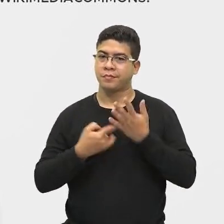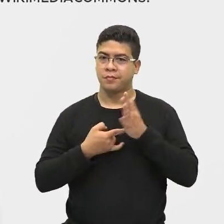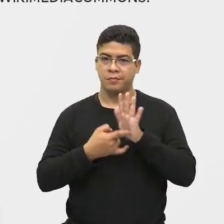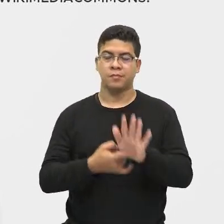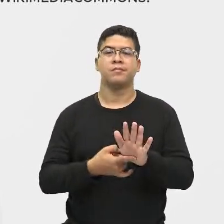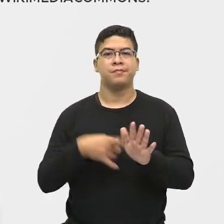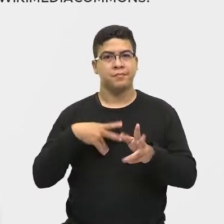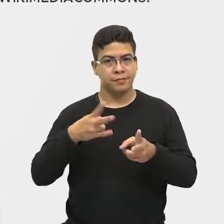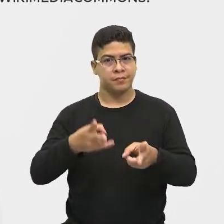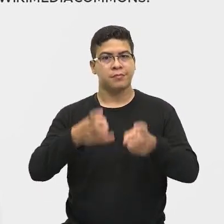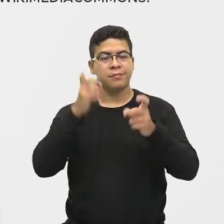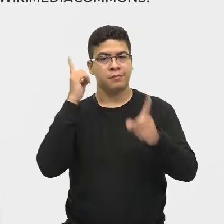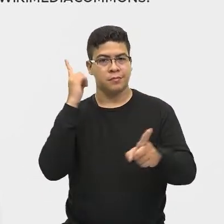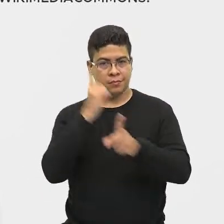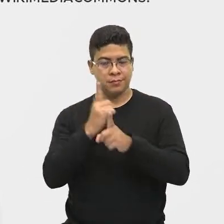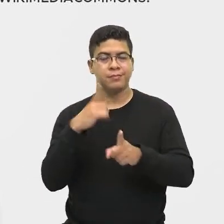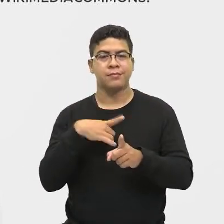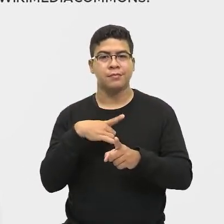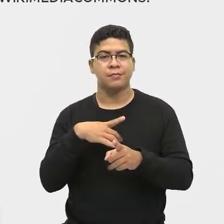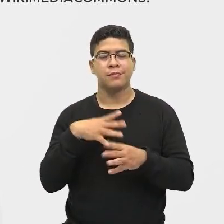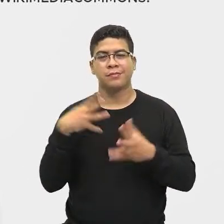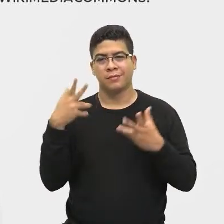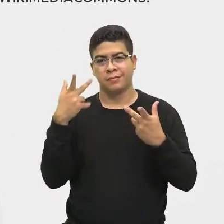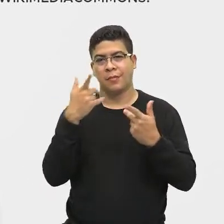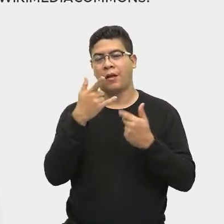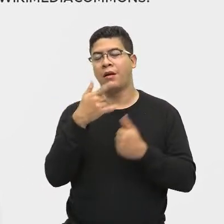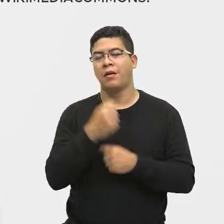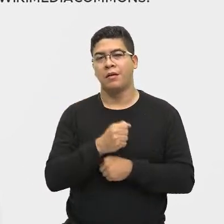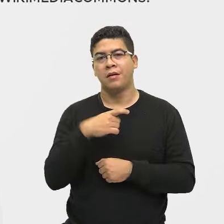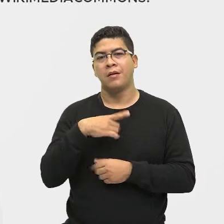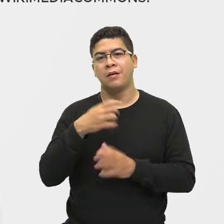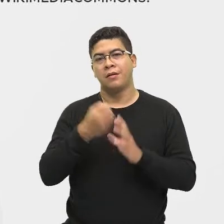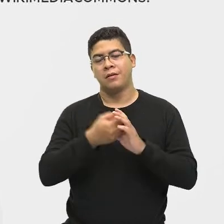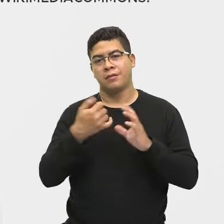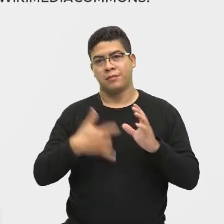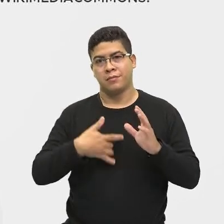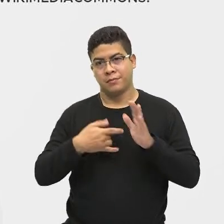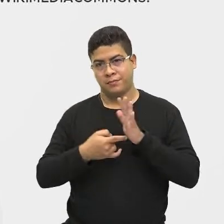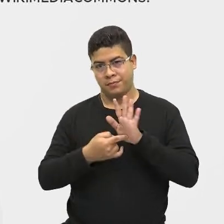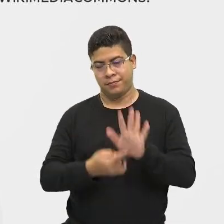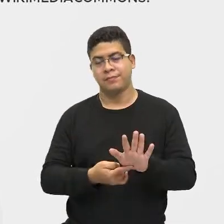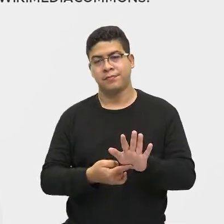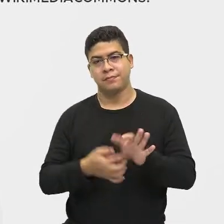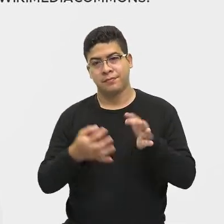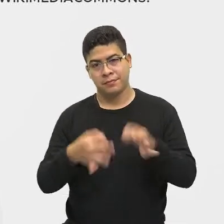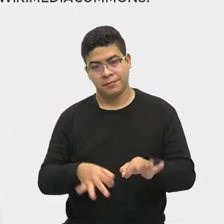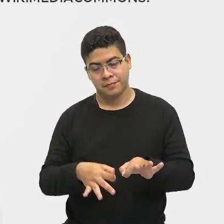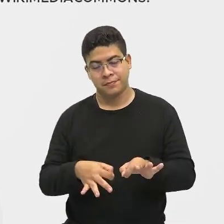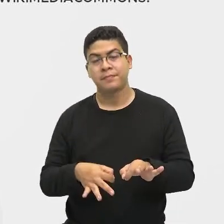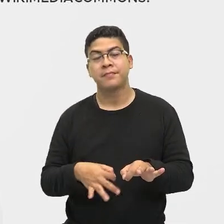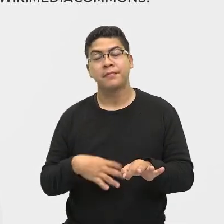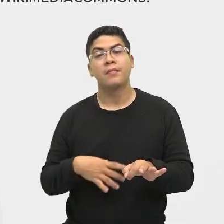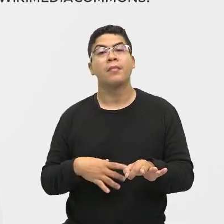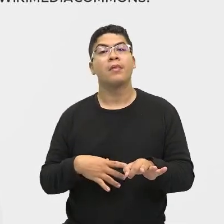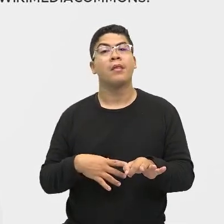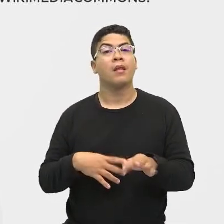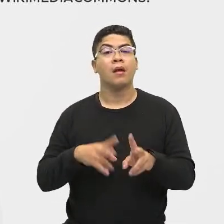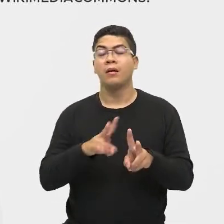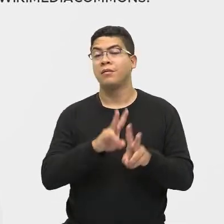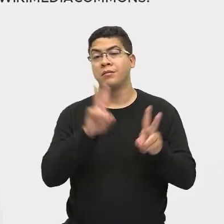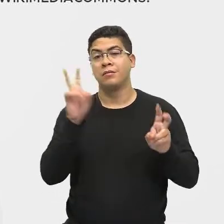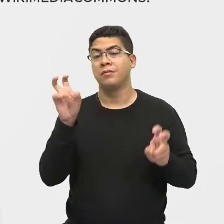vão identificar nessas belas características que ele traz. Né? Mas as temáticas